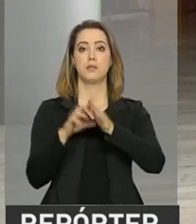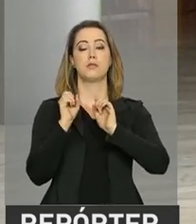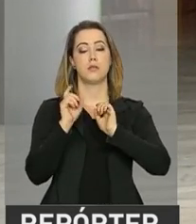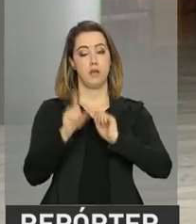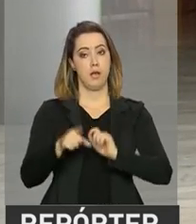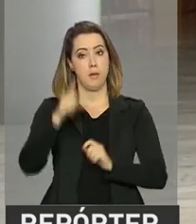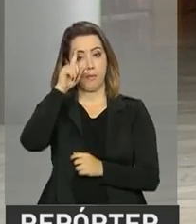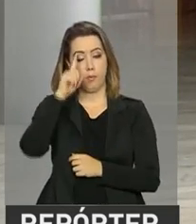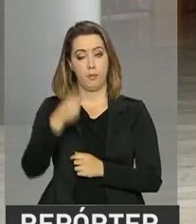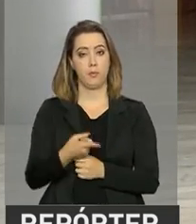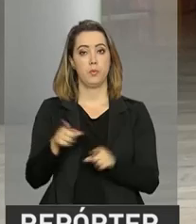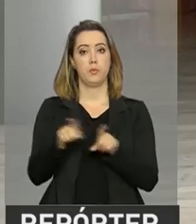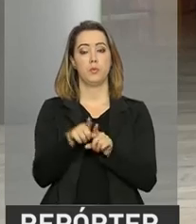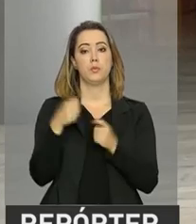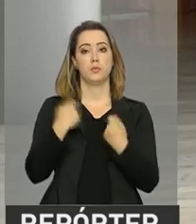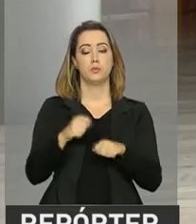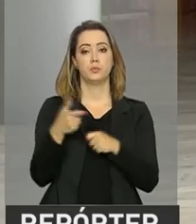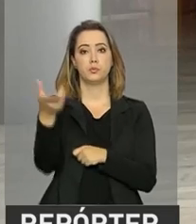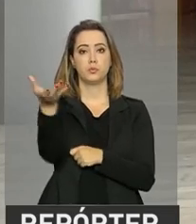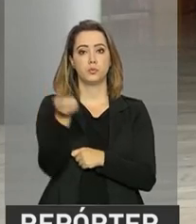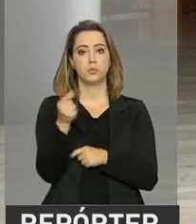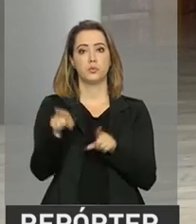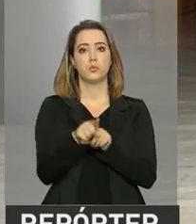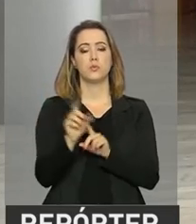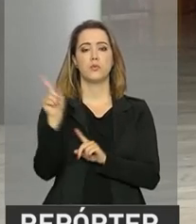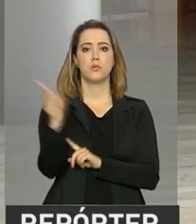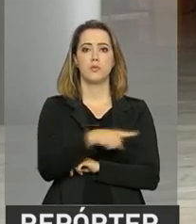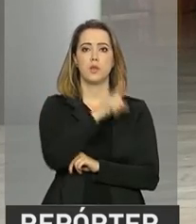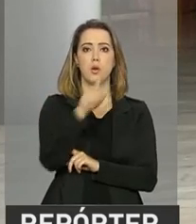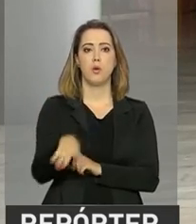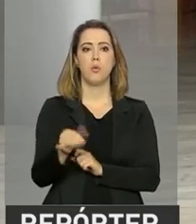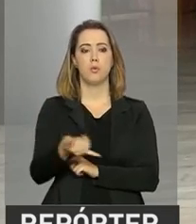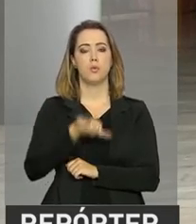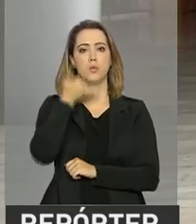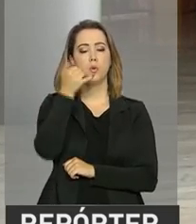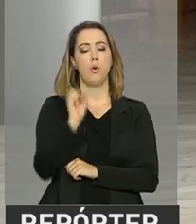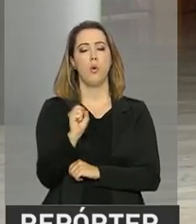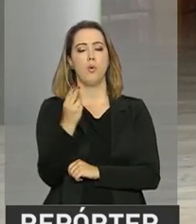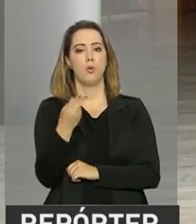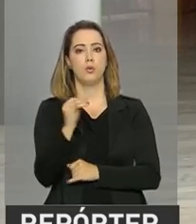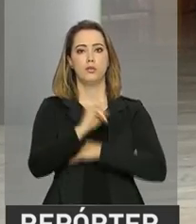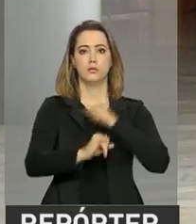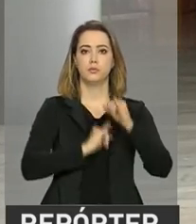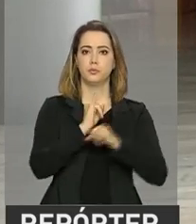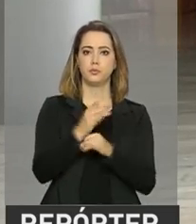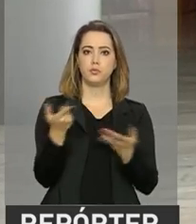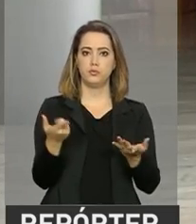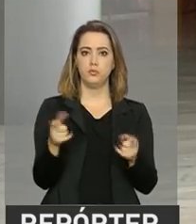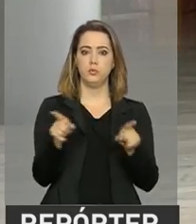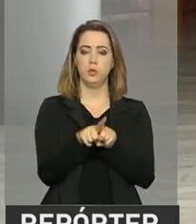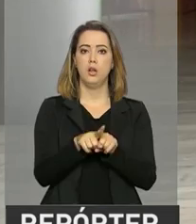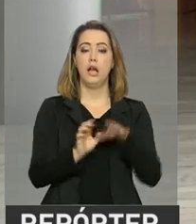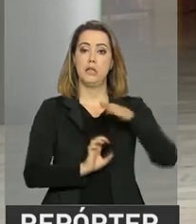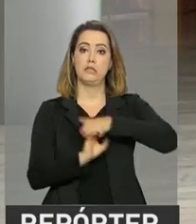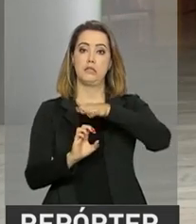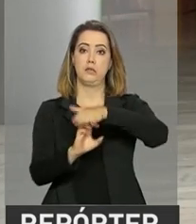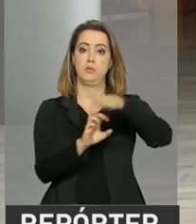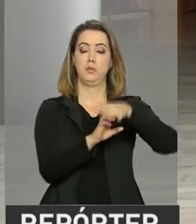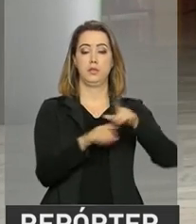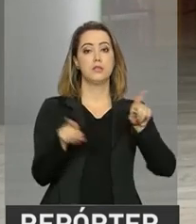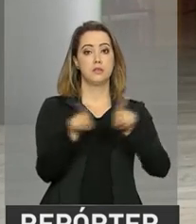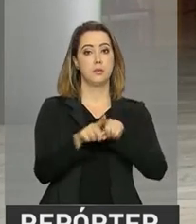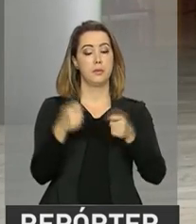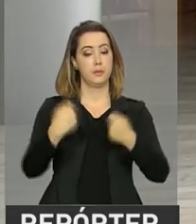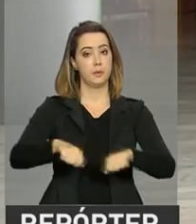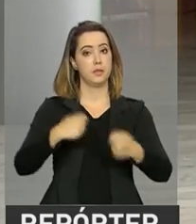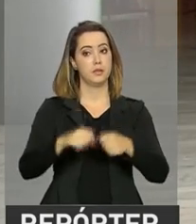cancelamento de planos individuais ou familiar por telefone ou pela internet. As operadoras também ficam obrigadas